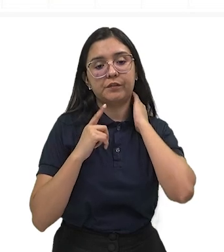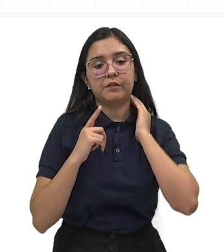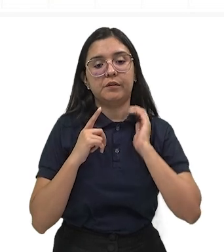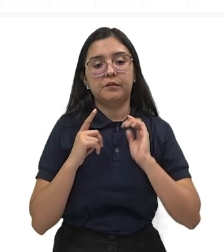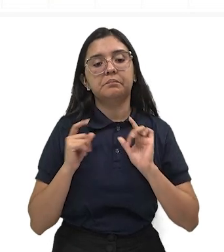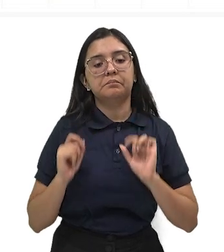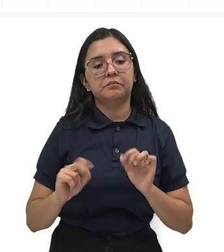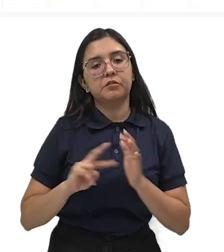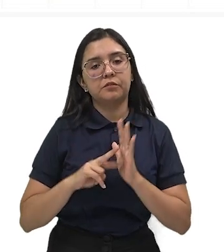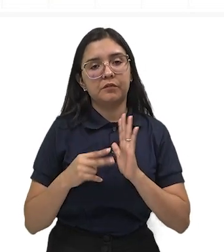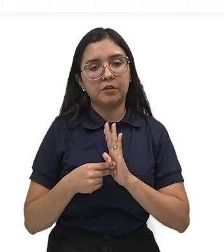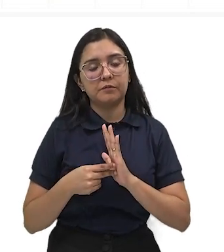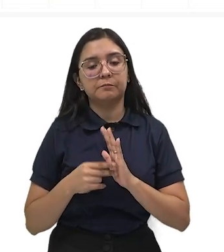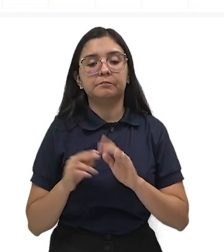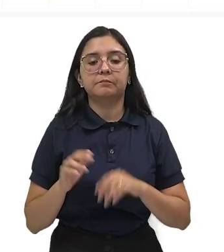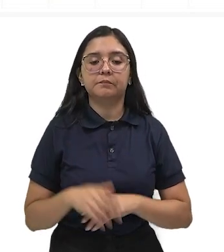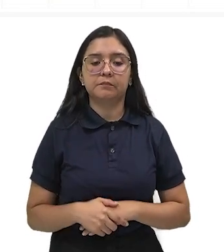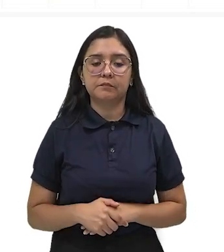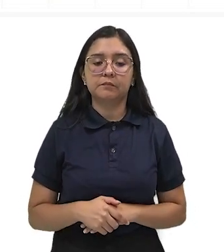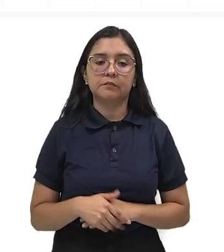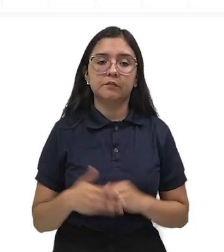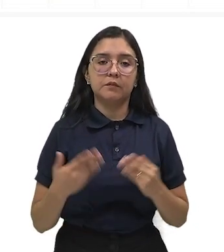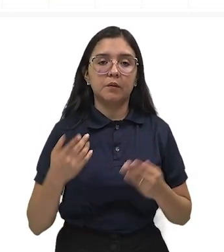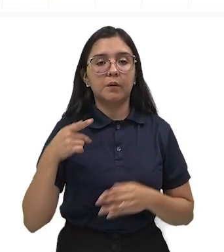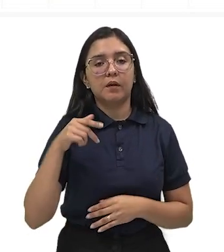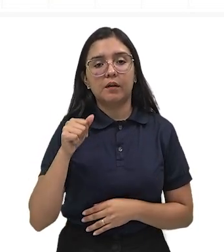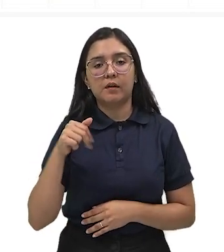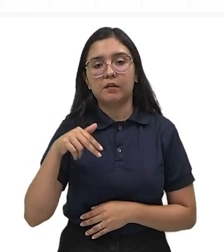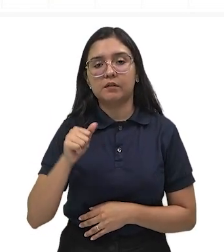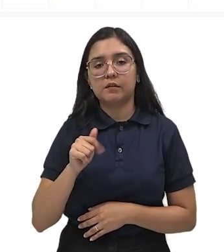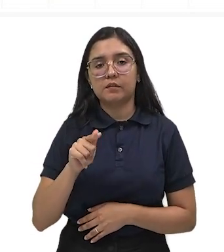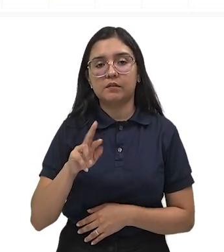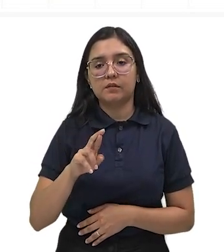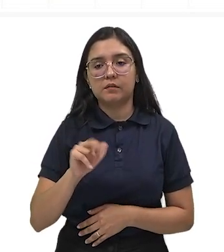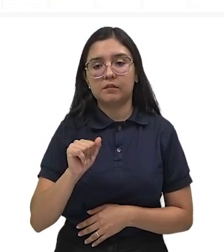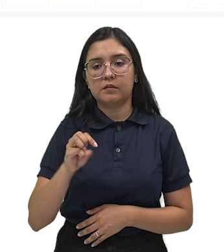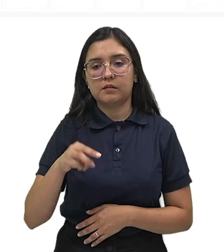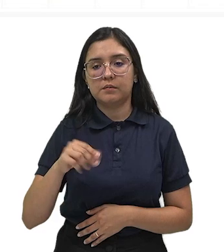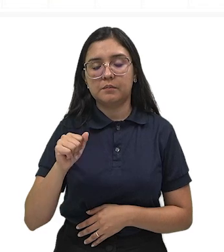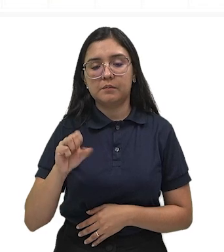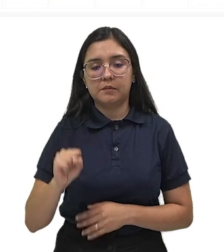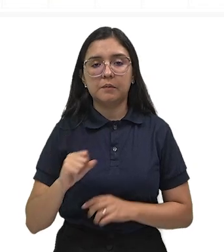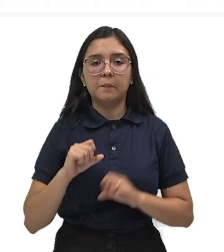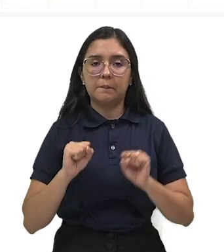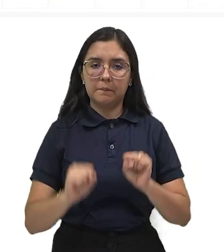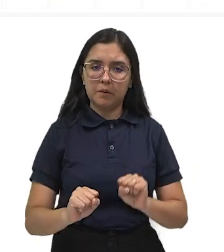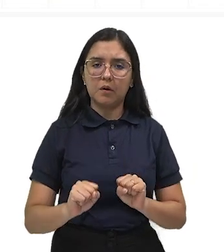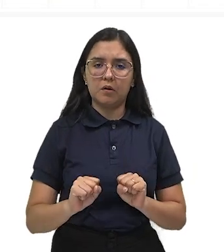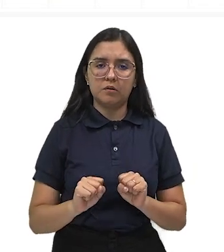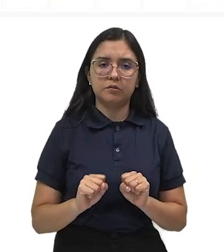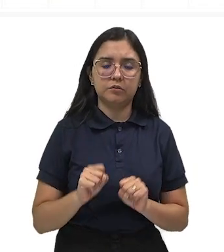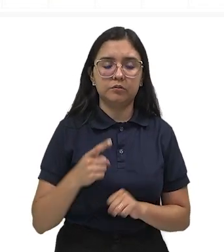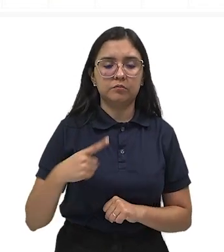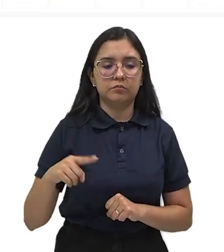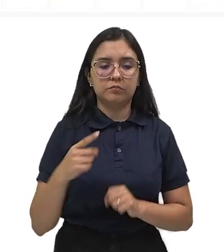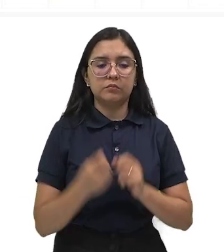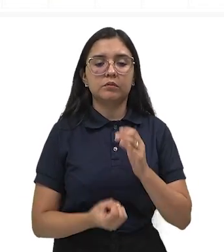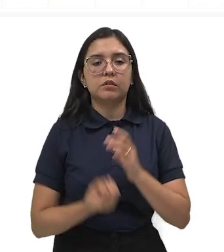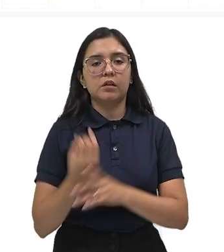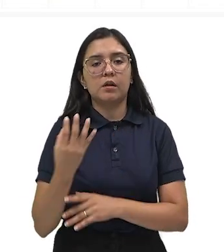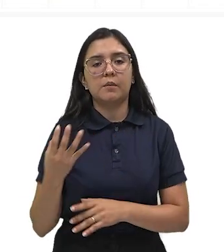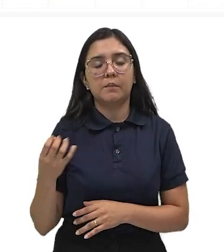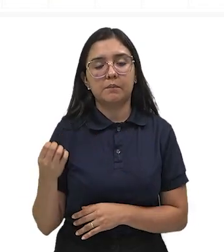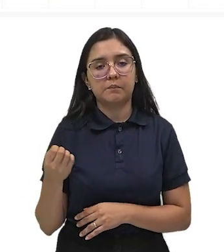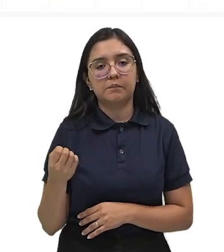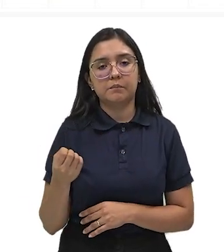sentido para nós. Isso são anagramas, pessoal. Você também poderia construir uma a uma dessas palavras pela árvore